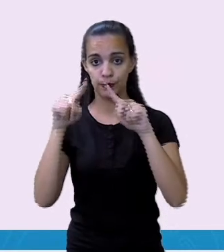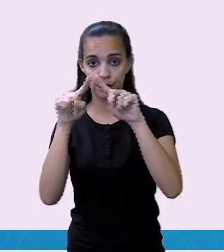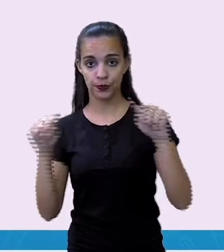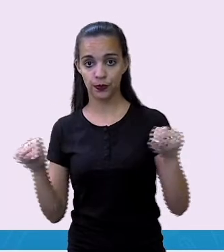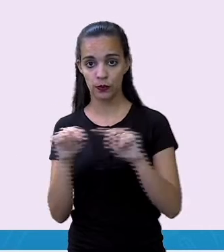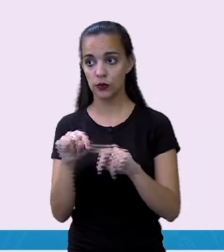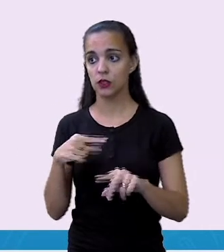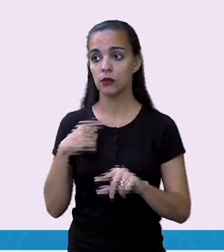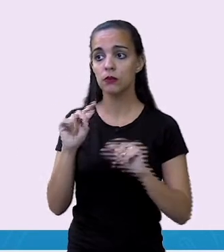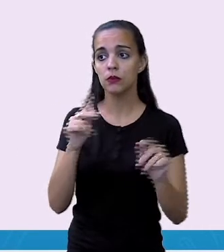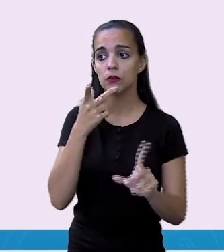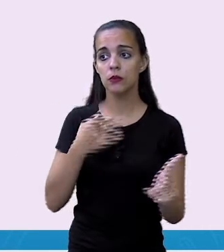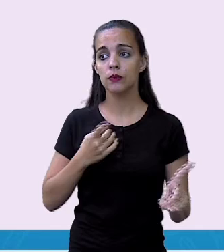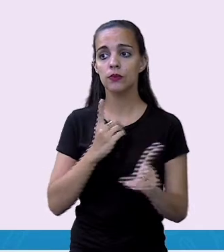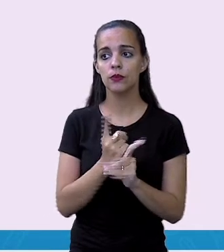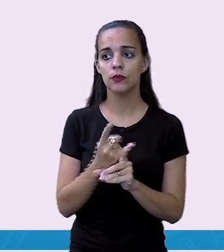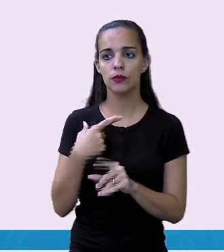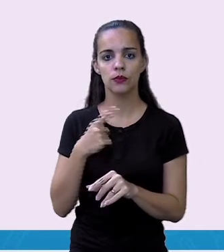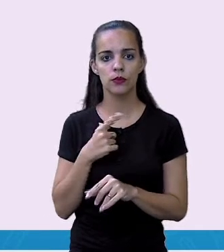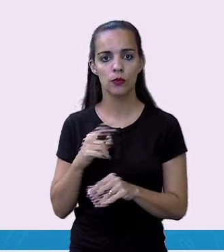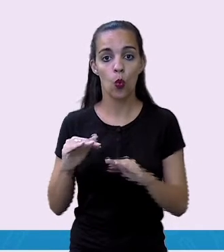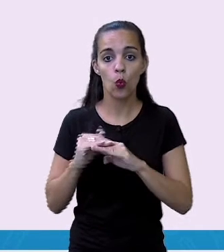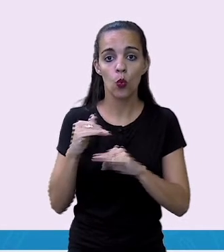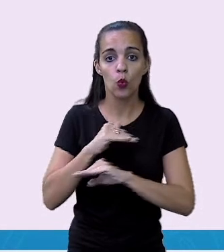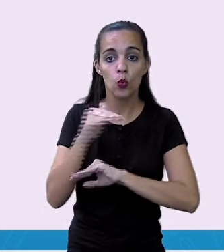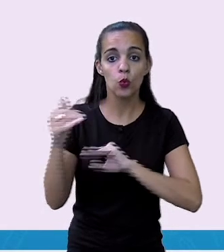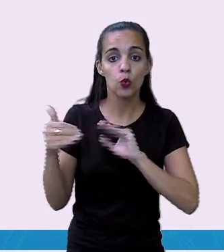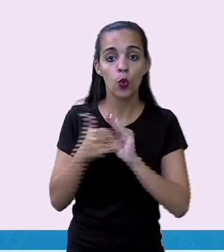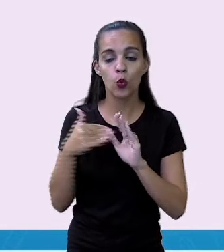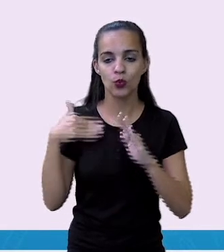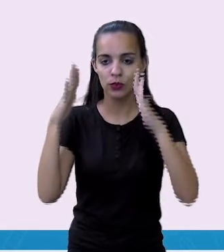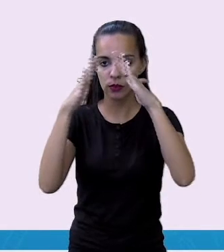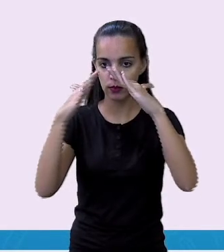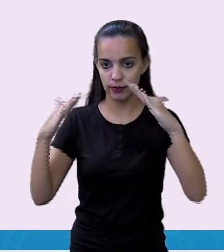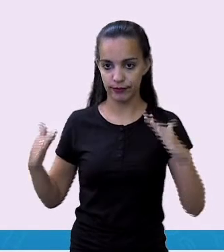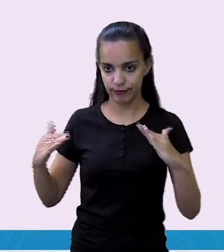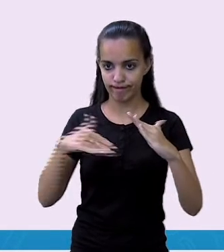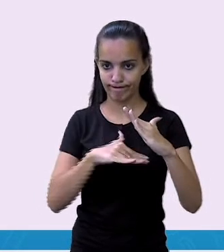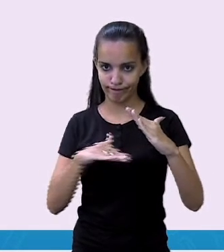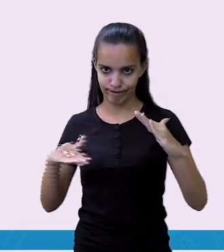eles possuem todos os 3 lados